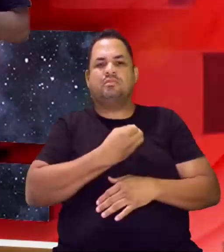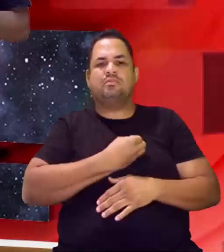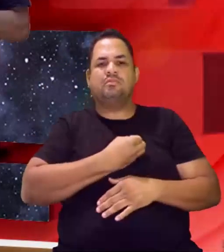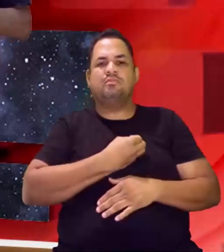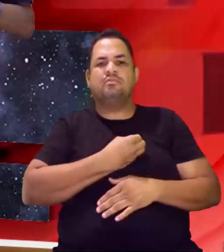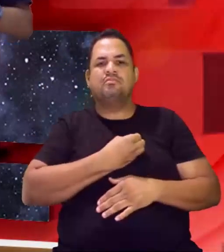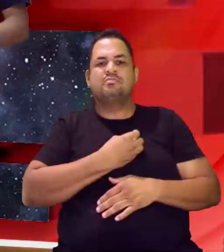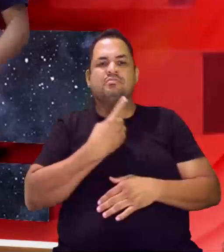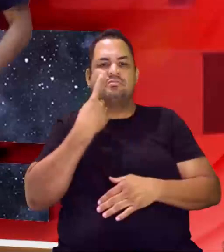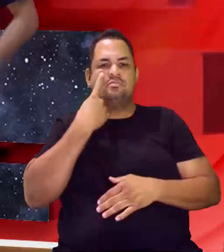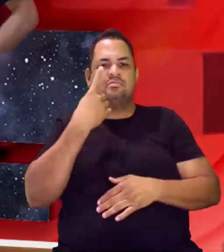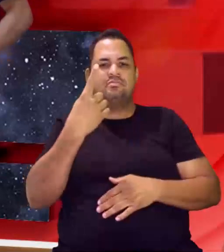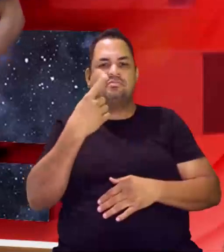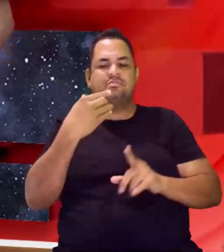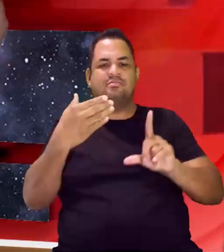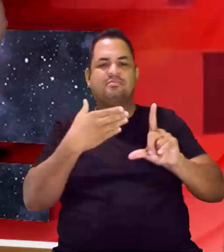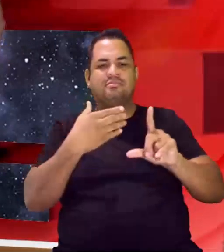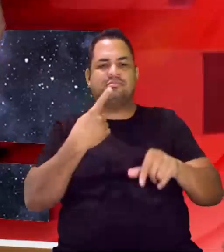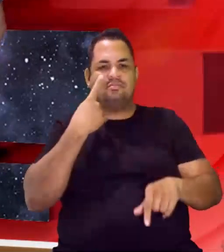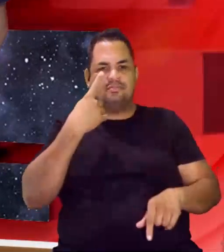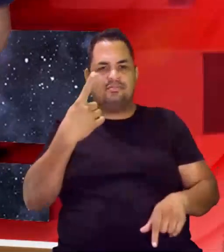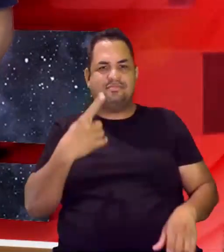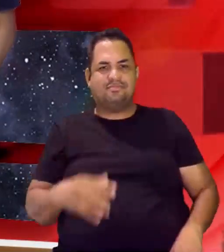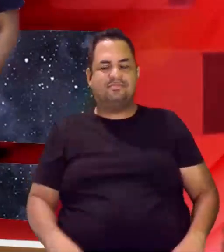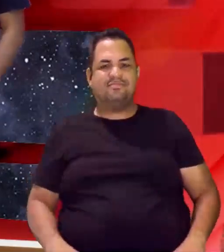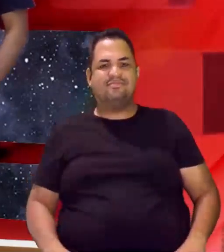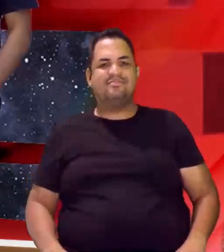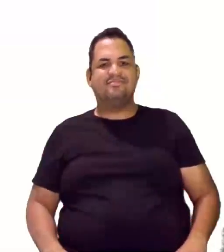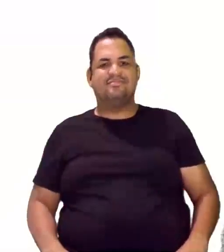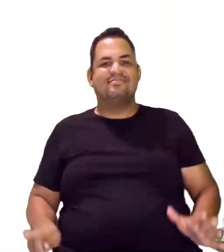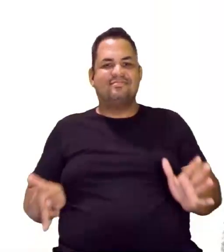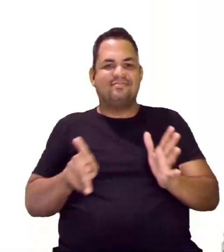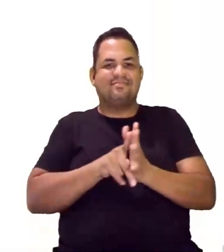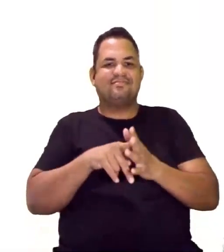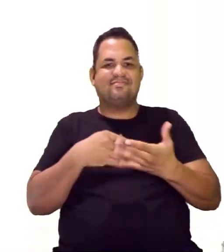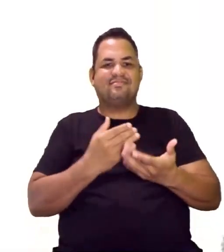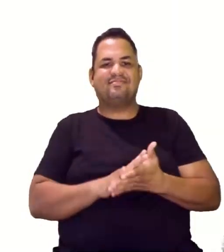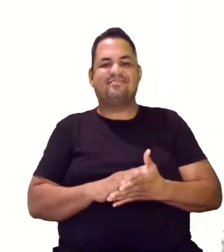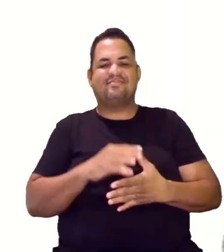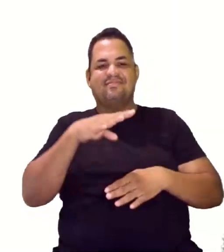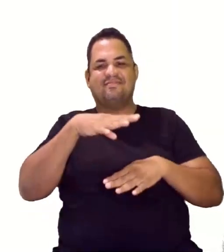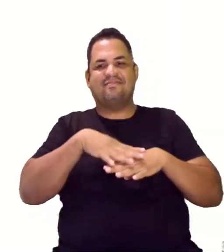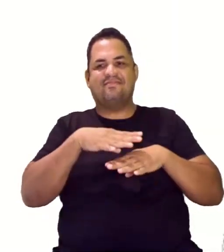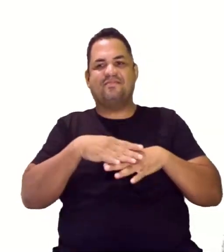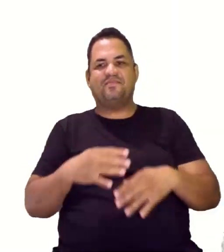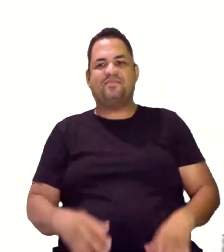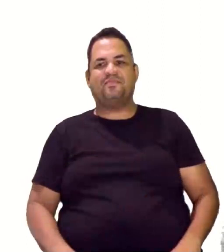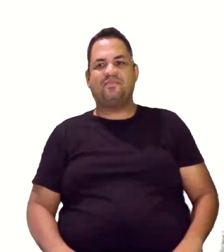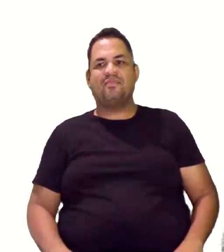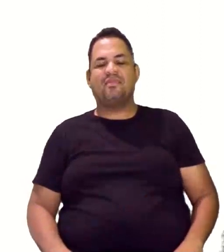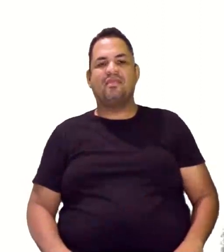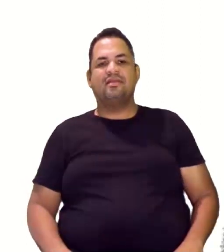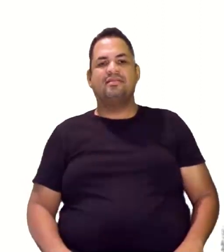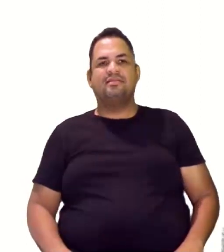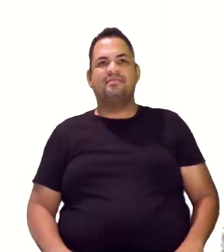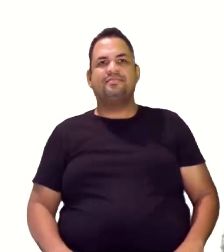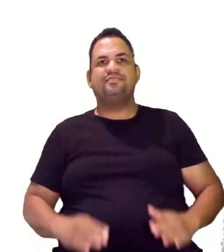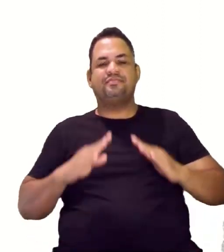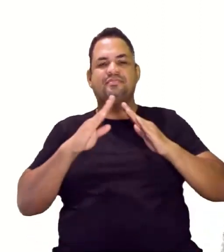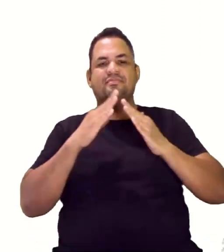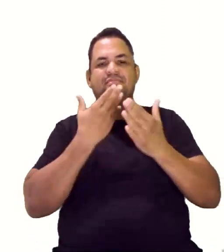números. Vamos dar uma olhadinha lá no slide, para vocês verem mais com propriedade aí, o mapa mental. Também? Escola Tupã. Isso, Escola Tupã